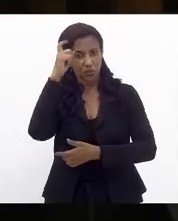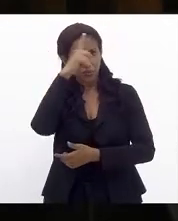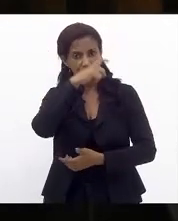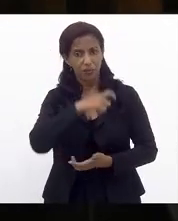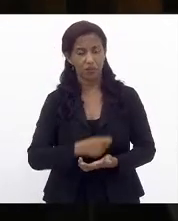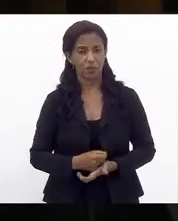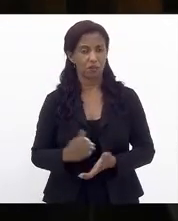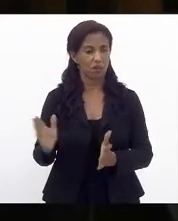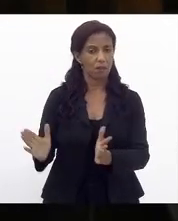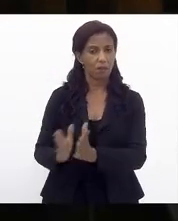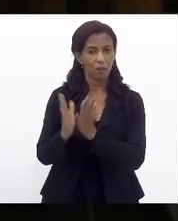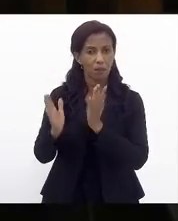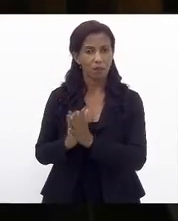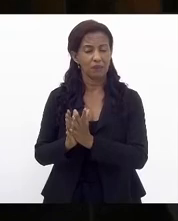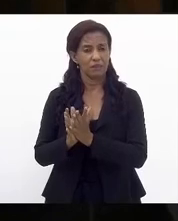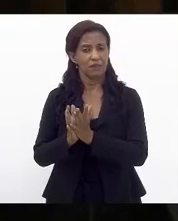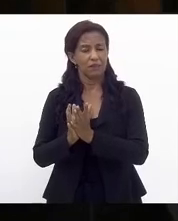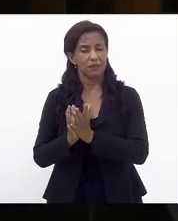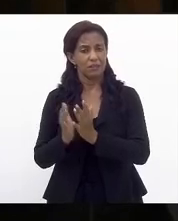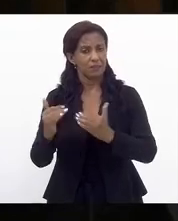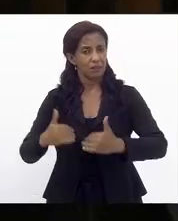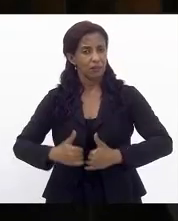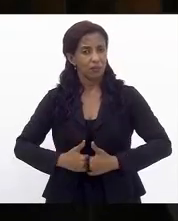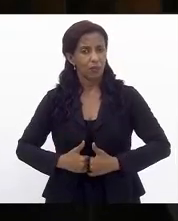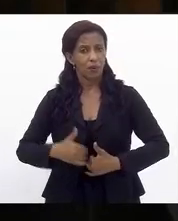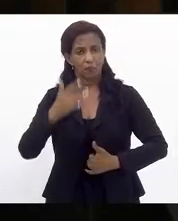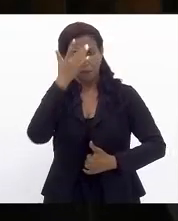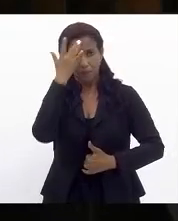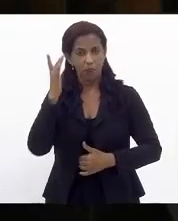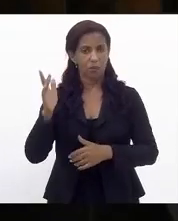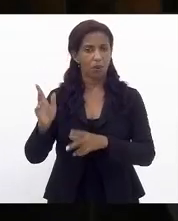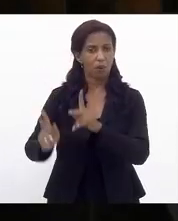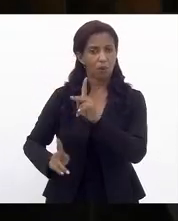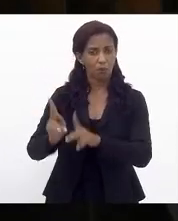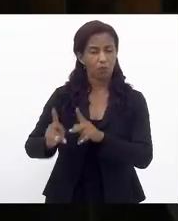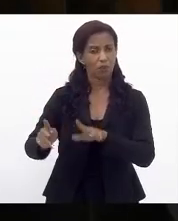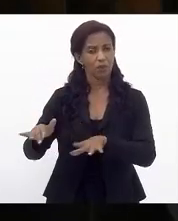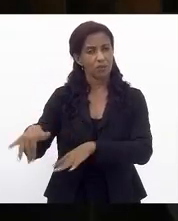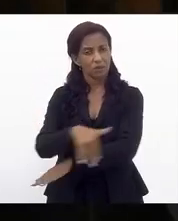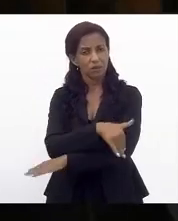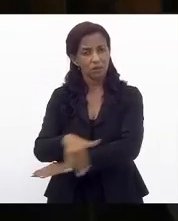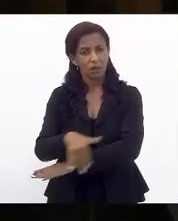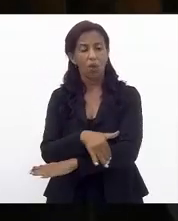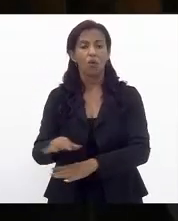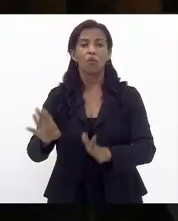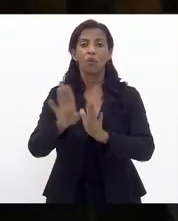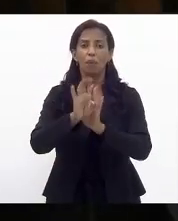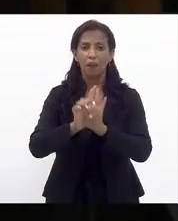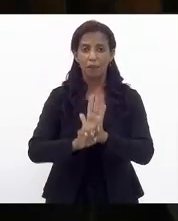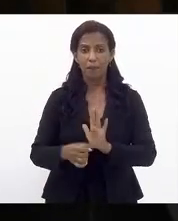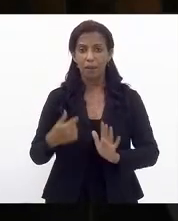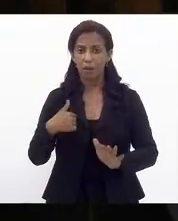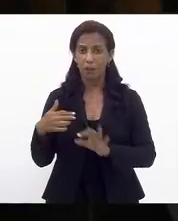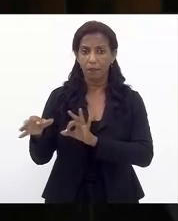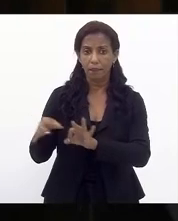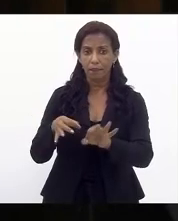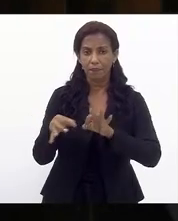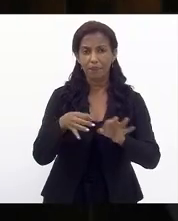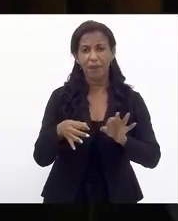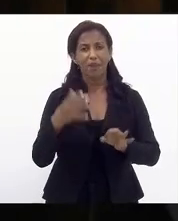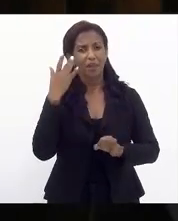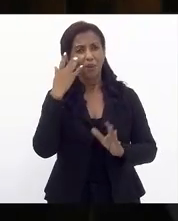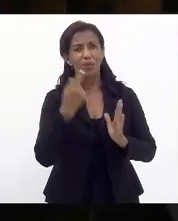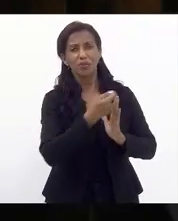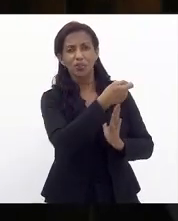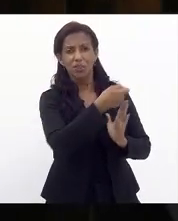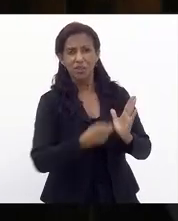da pobreza da miséria da população em situação de Rua Pimenta que eu fiz eu acho que a gente tinha queria